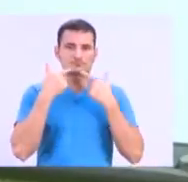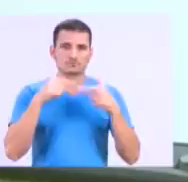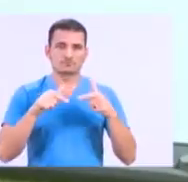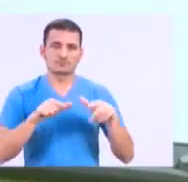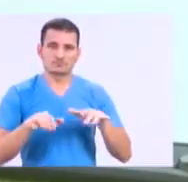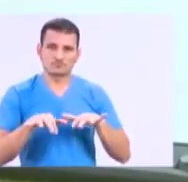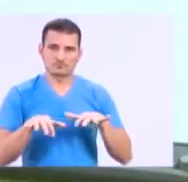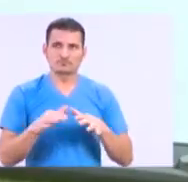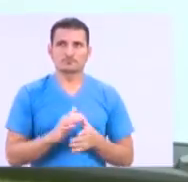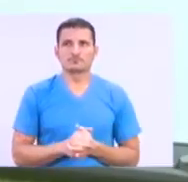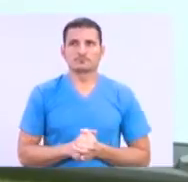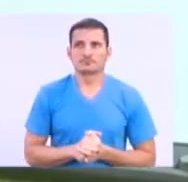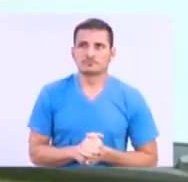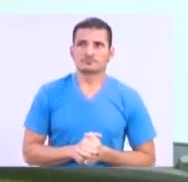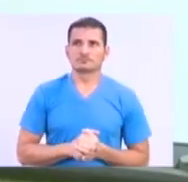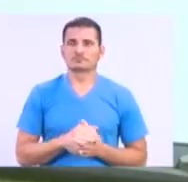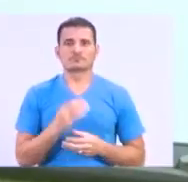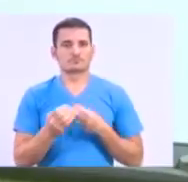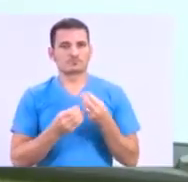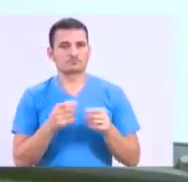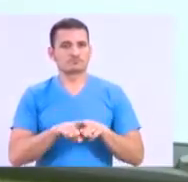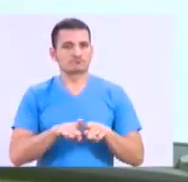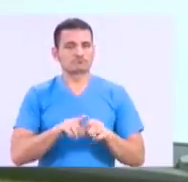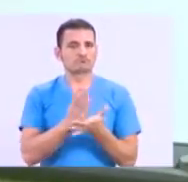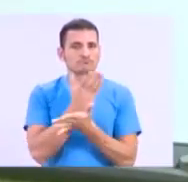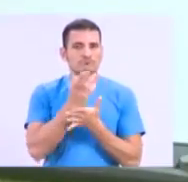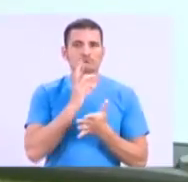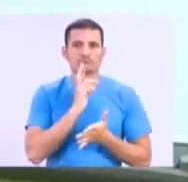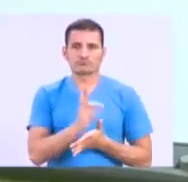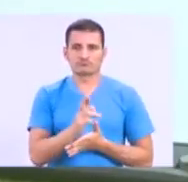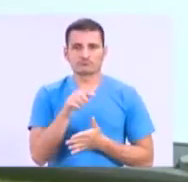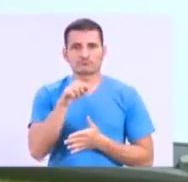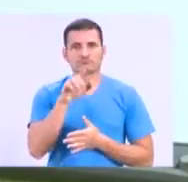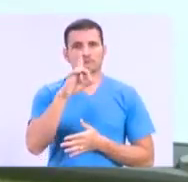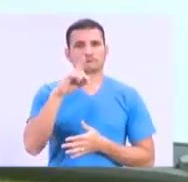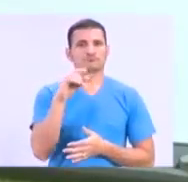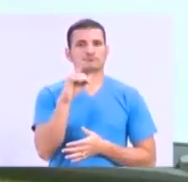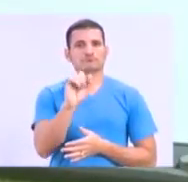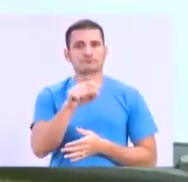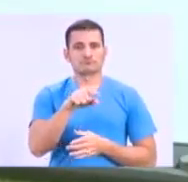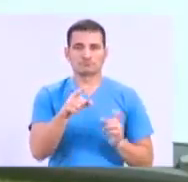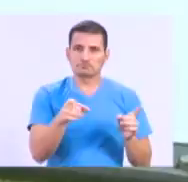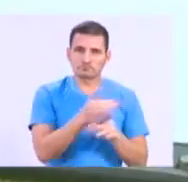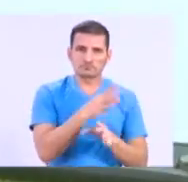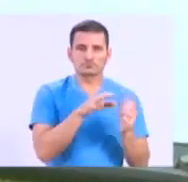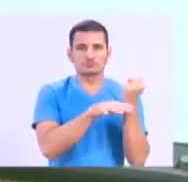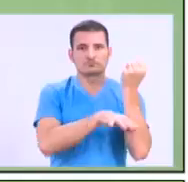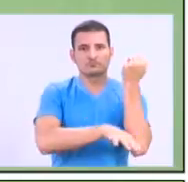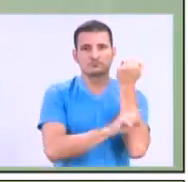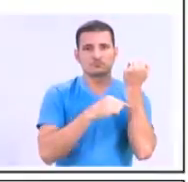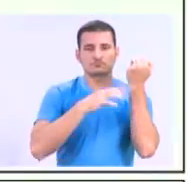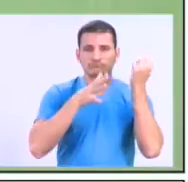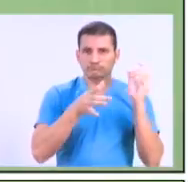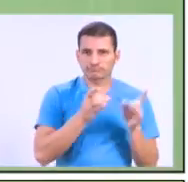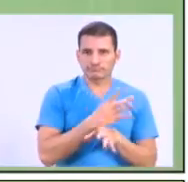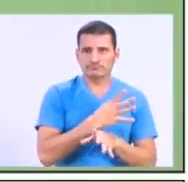como colher alguns resultados de dados já processados do servidor.